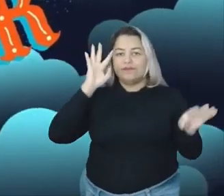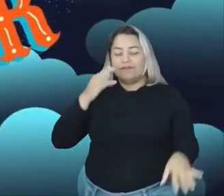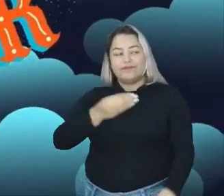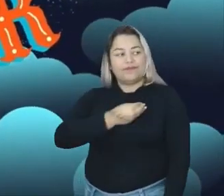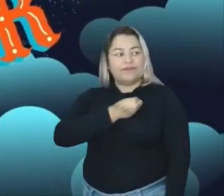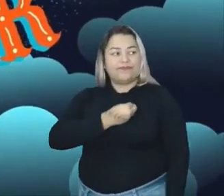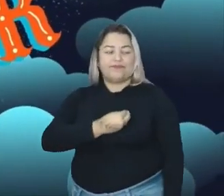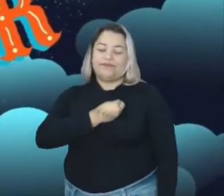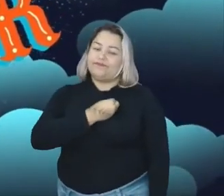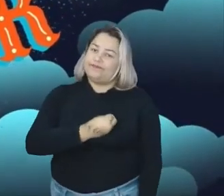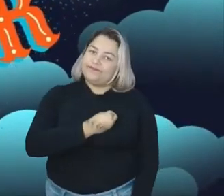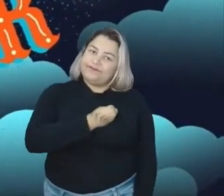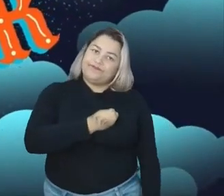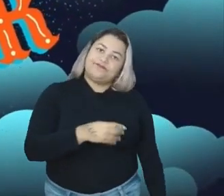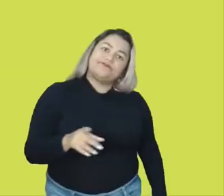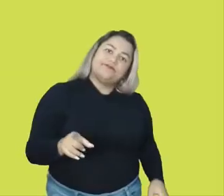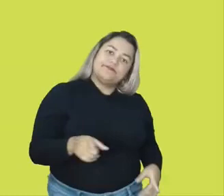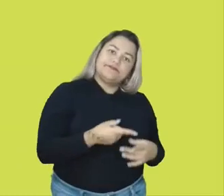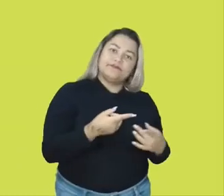viver.